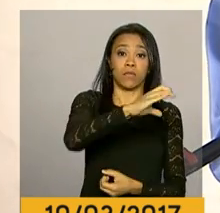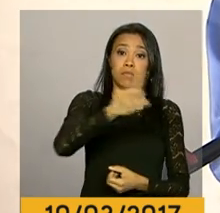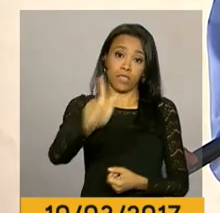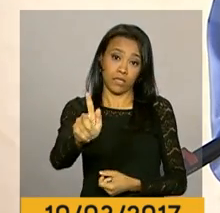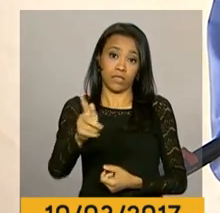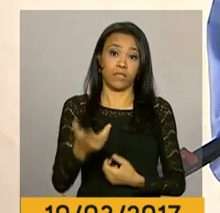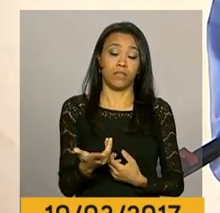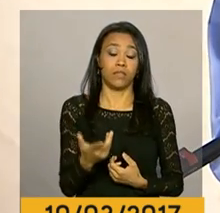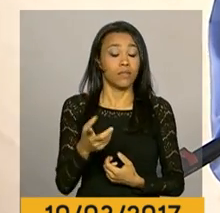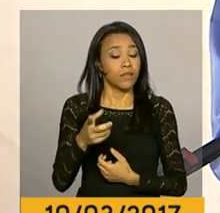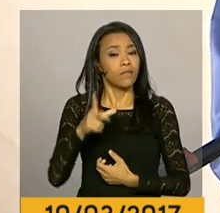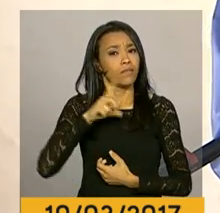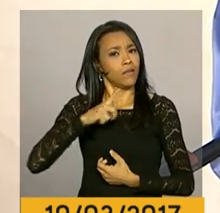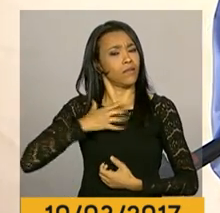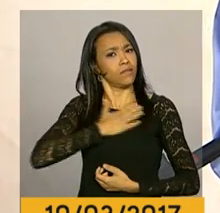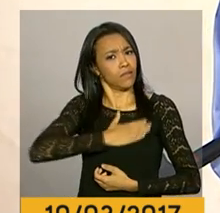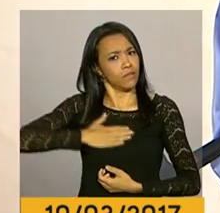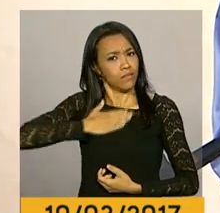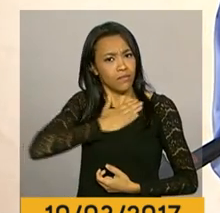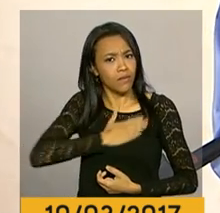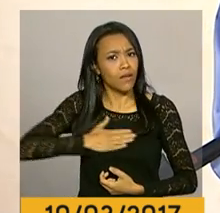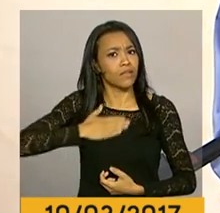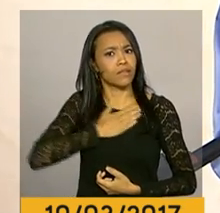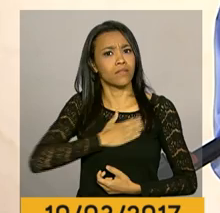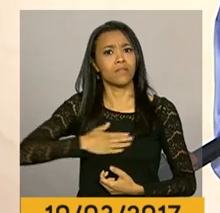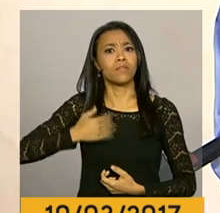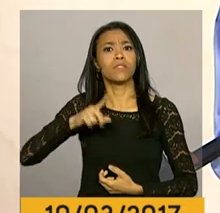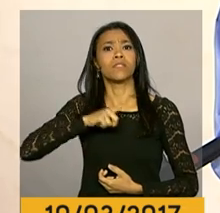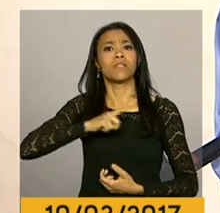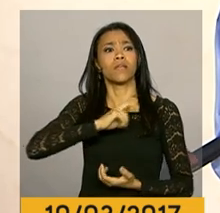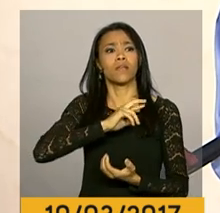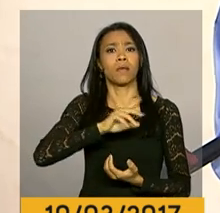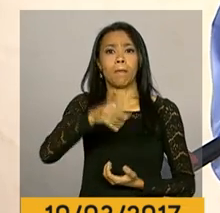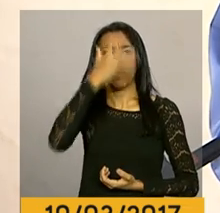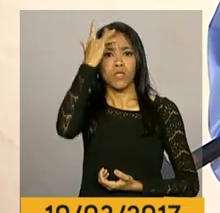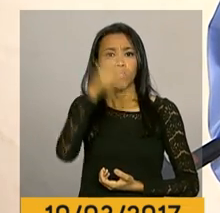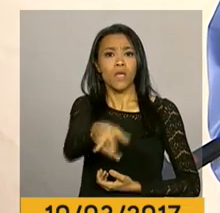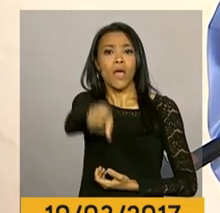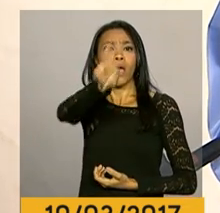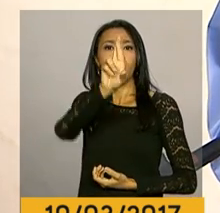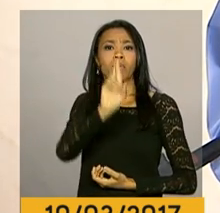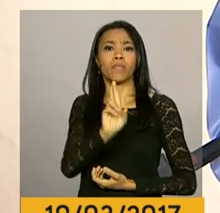satisfação de ter grandes representantes no Congresso Nacional.